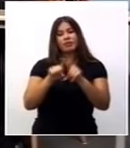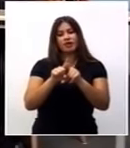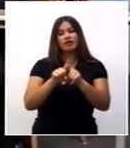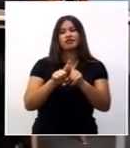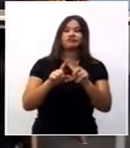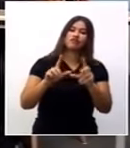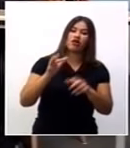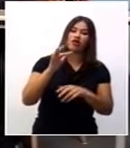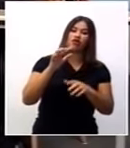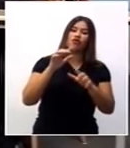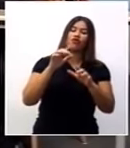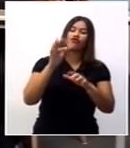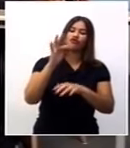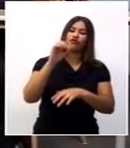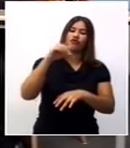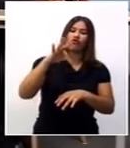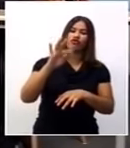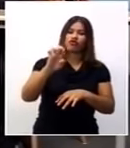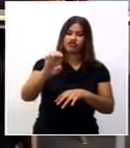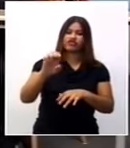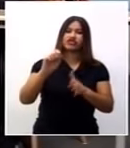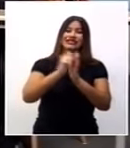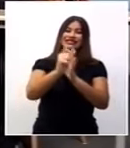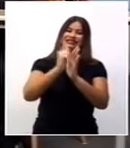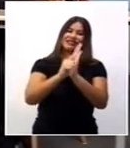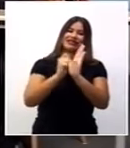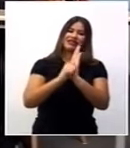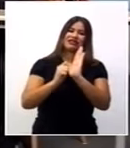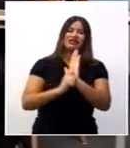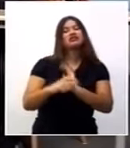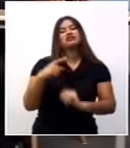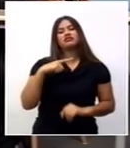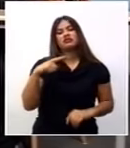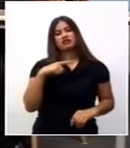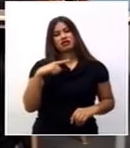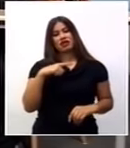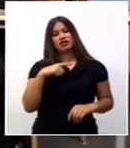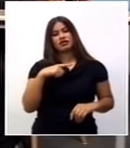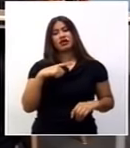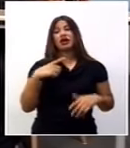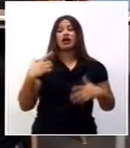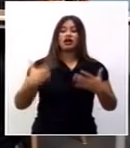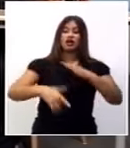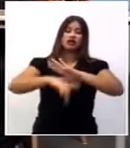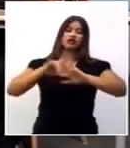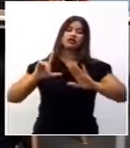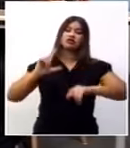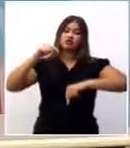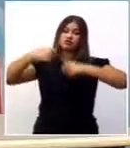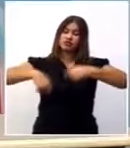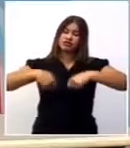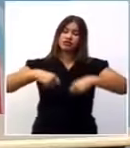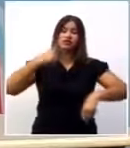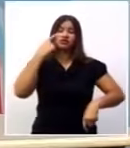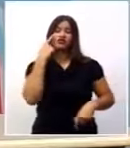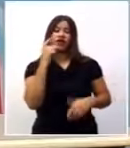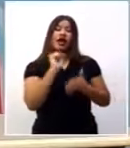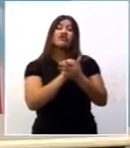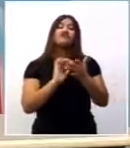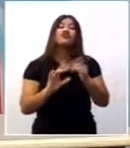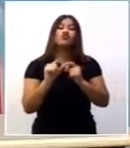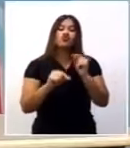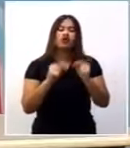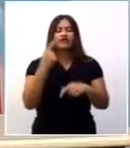O nome do documento, qual que é a atividade seria? Fazer questionamentos, perguntas a esse documento. Qual é o